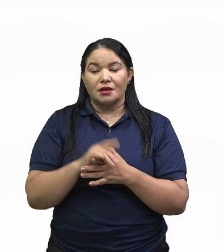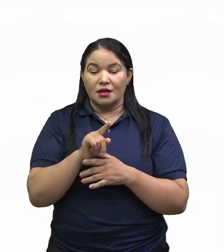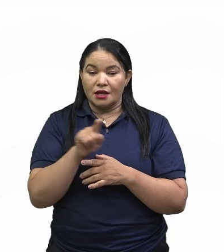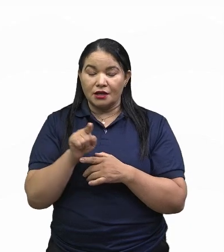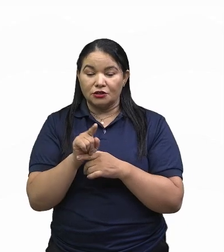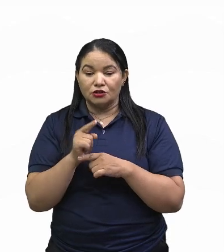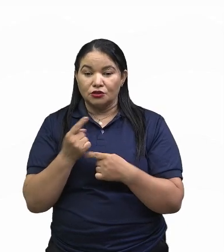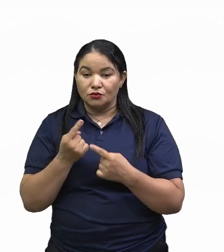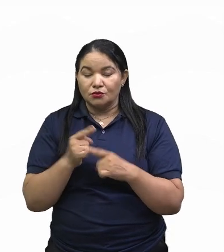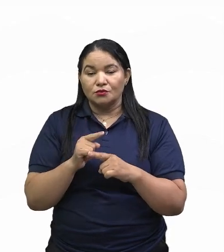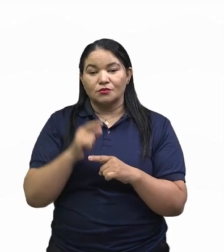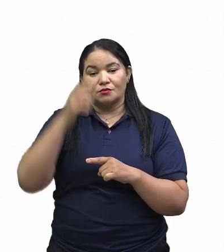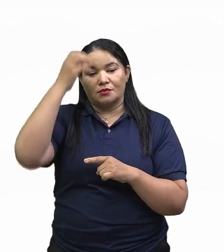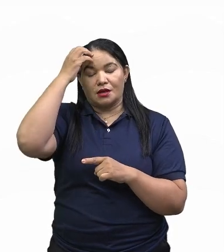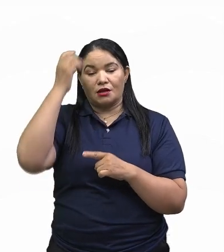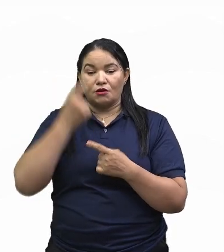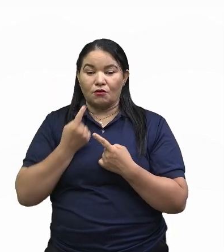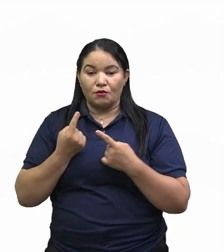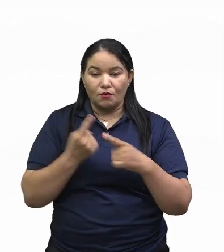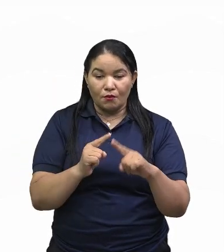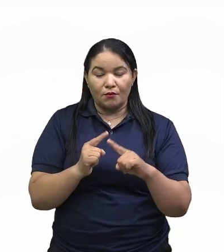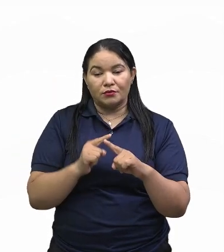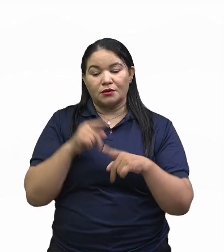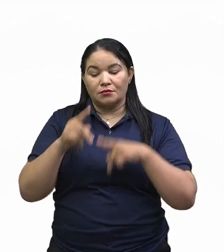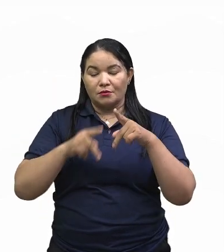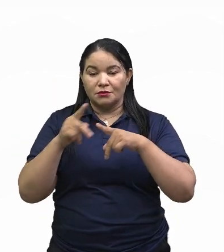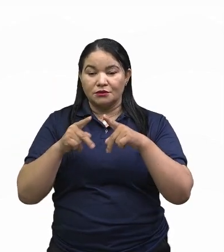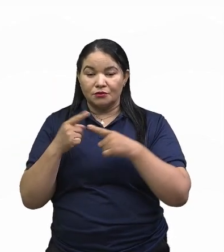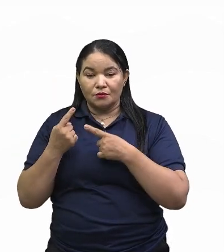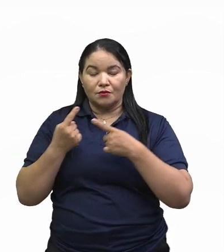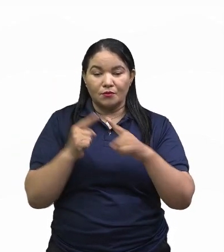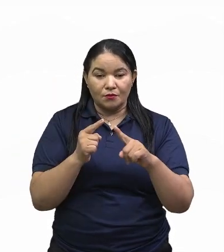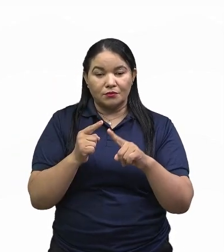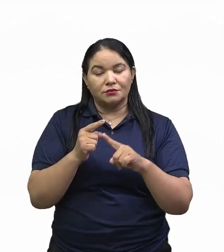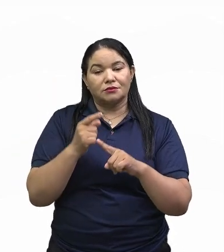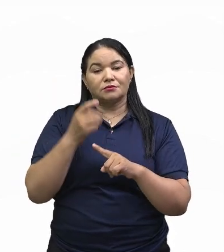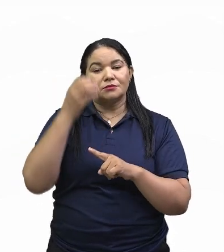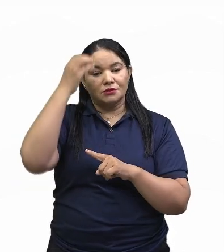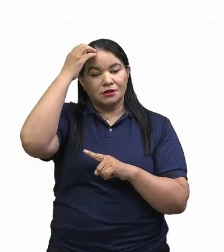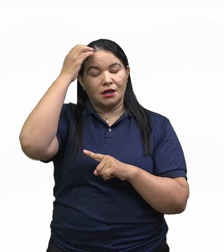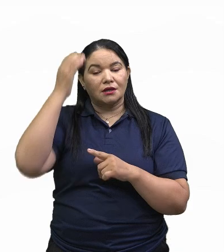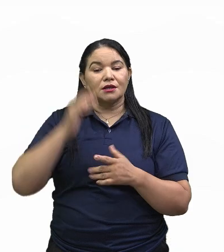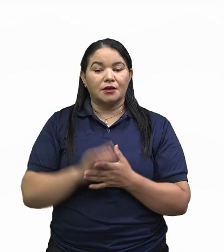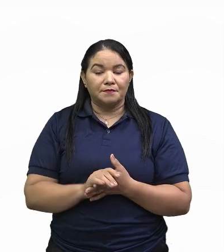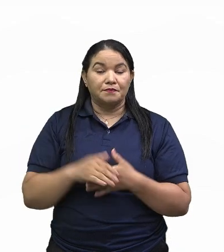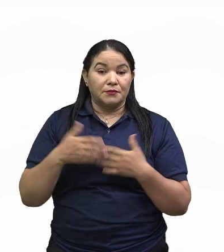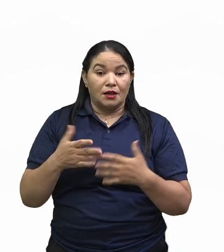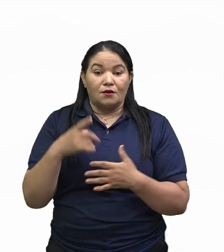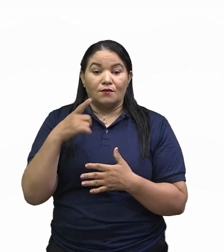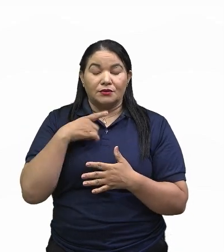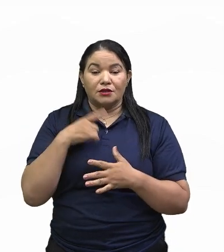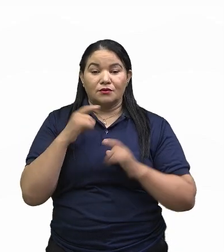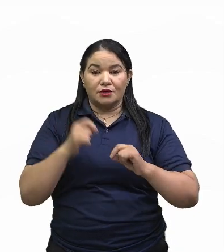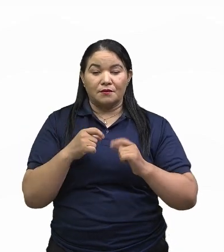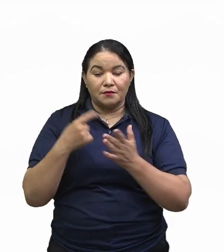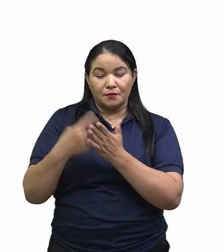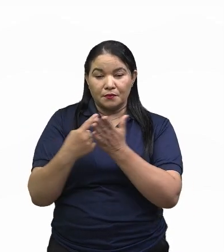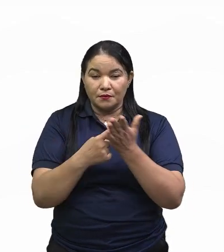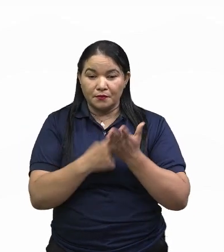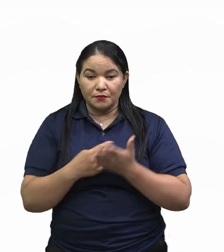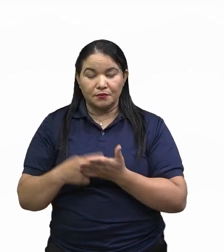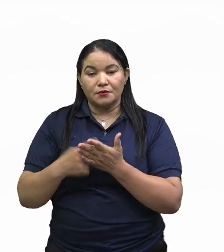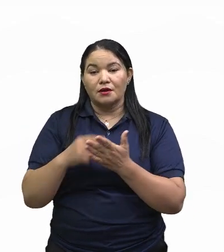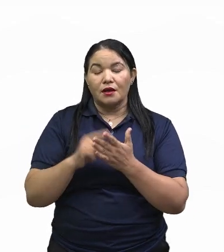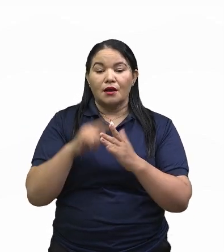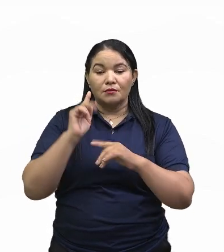contra o próprio rei, contra a própria monarquia. Então a gente vai ter, né, as deliberações